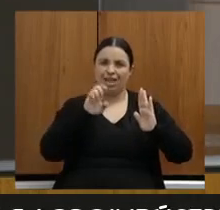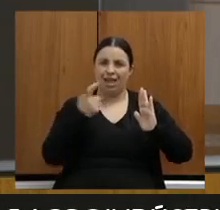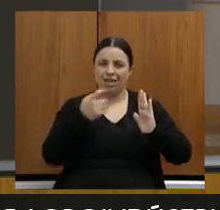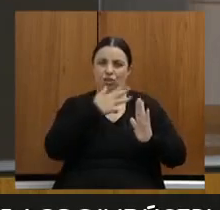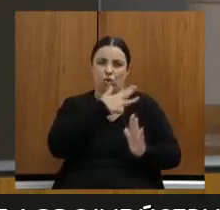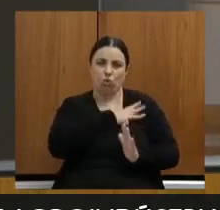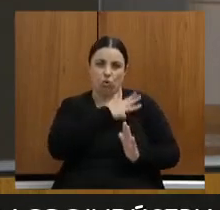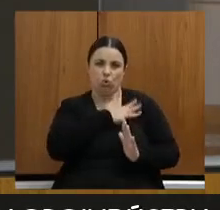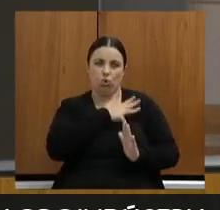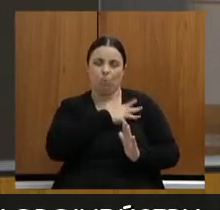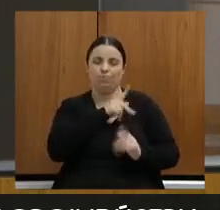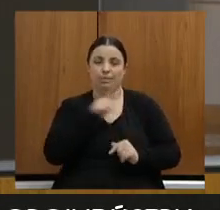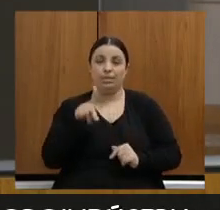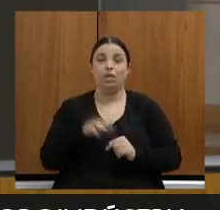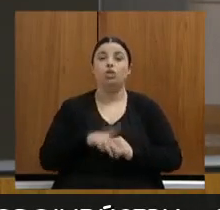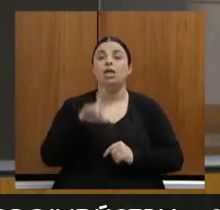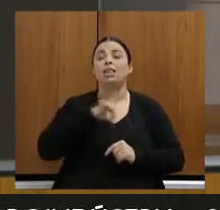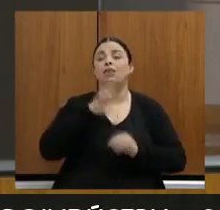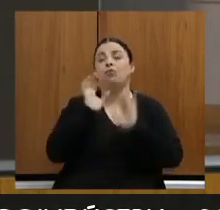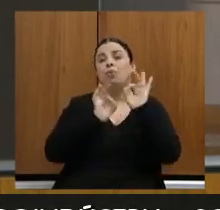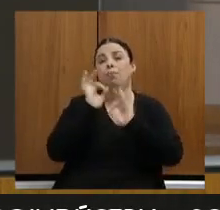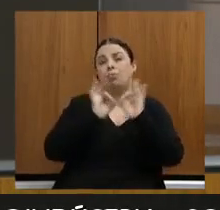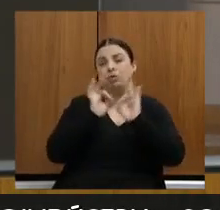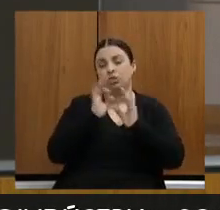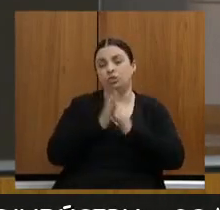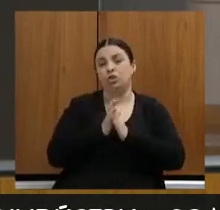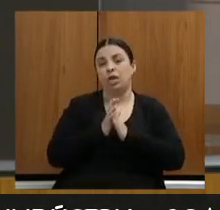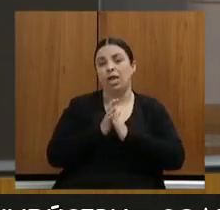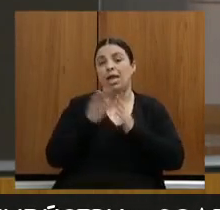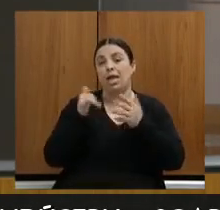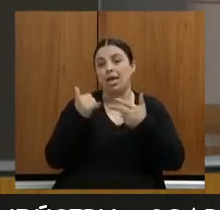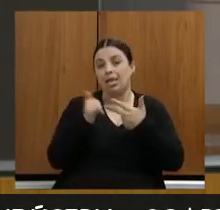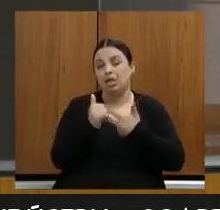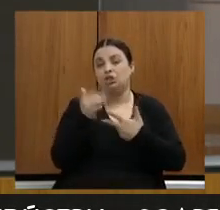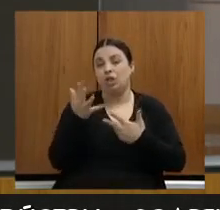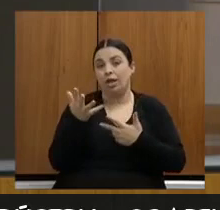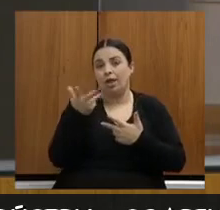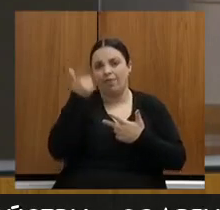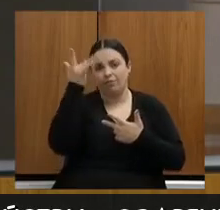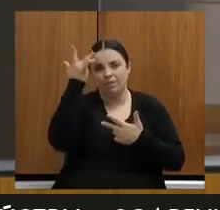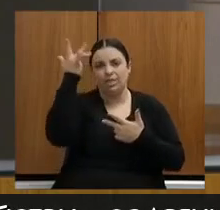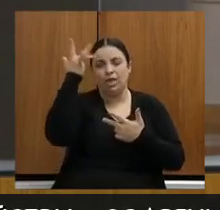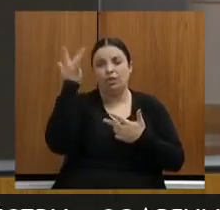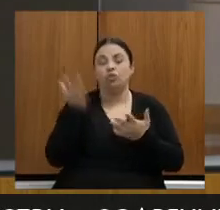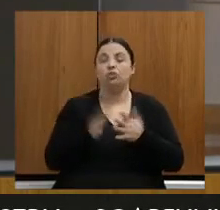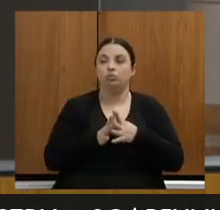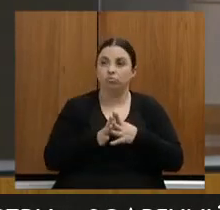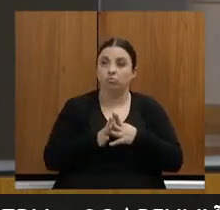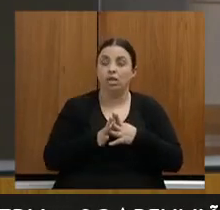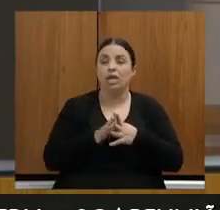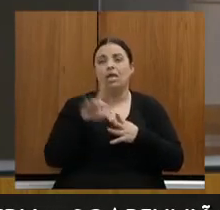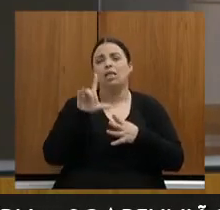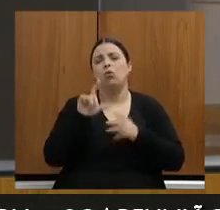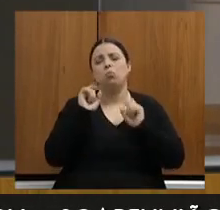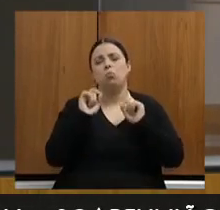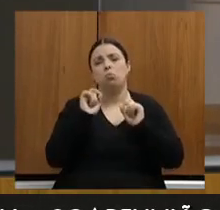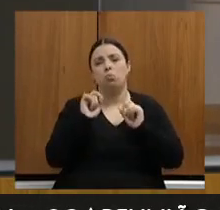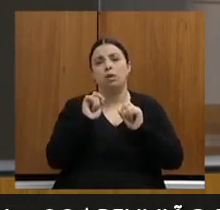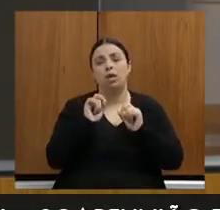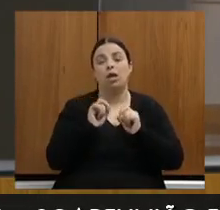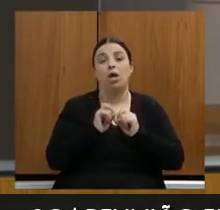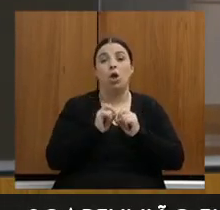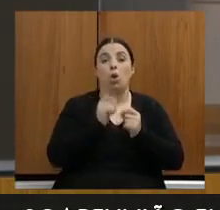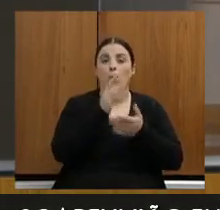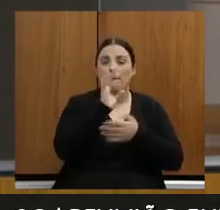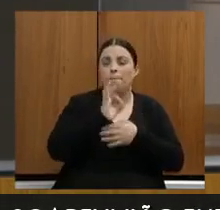né uma energia eficiente e foi o seguinte meio por cento de todo o faturamento das empresas energéticas precisam ser